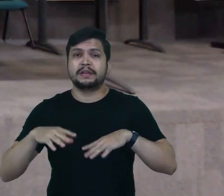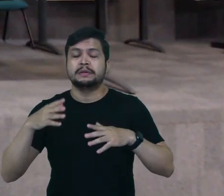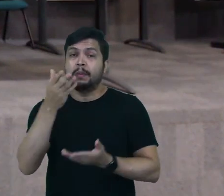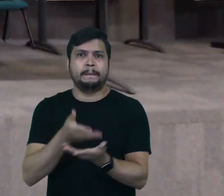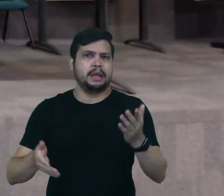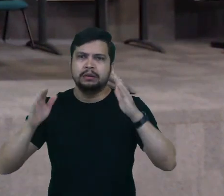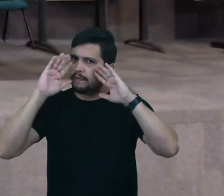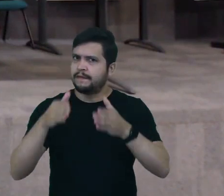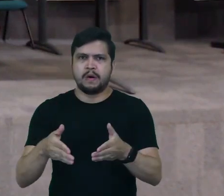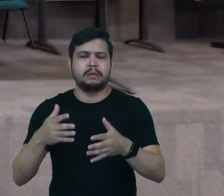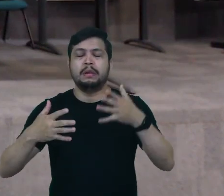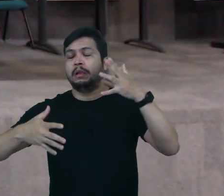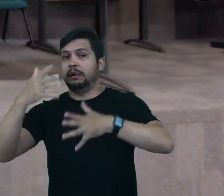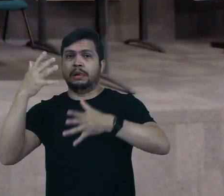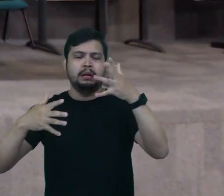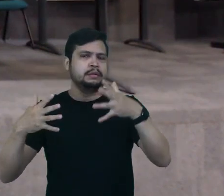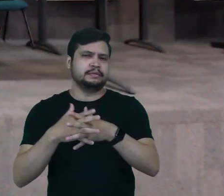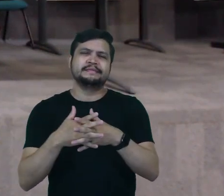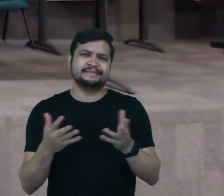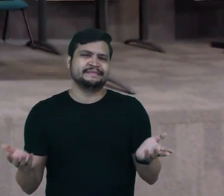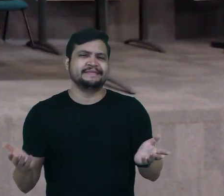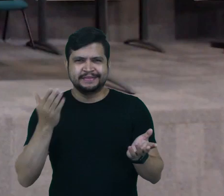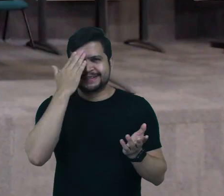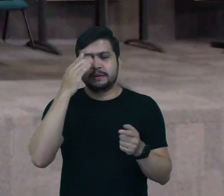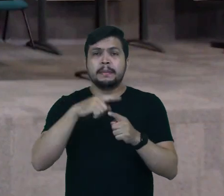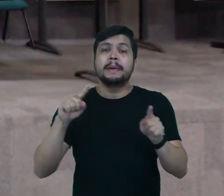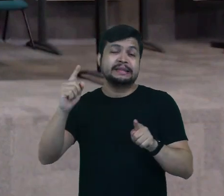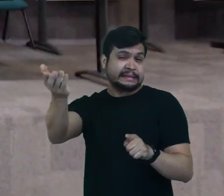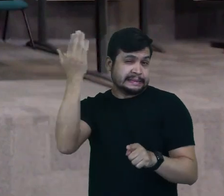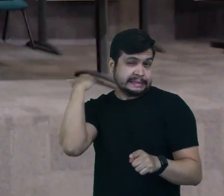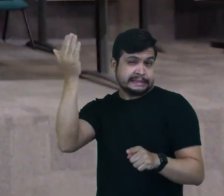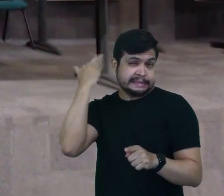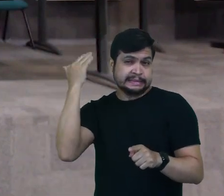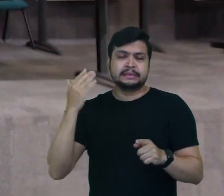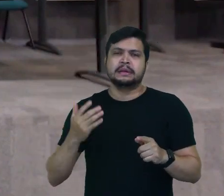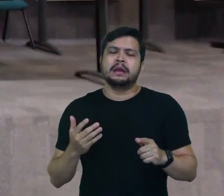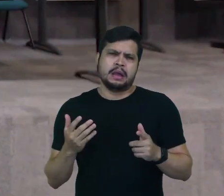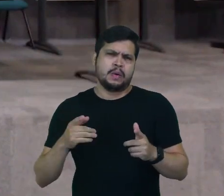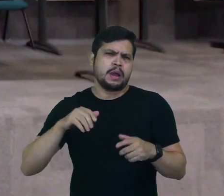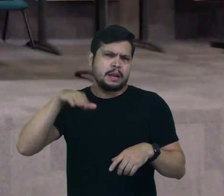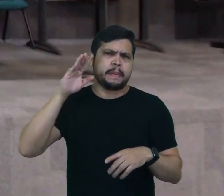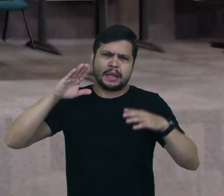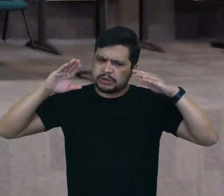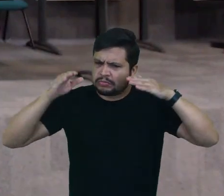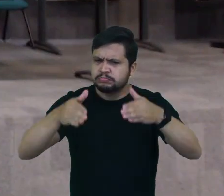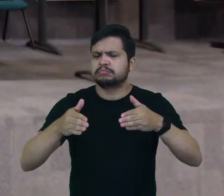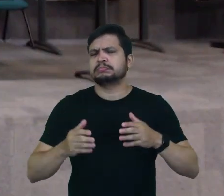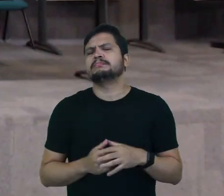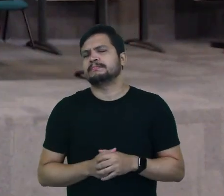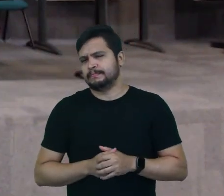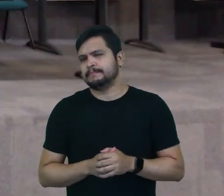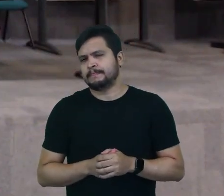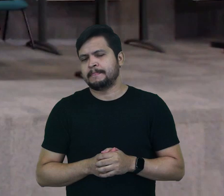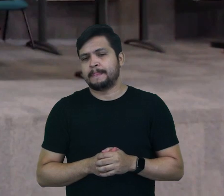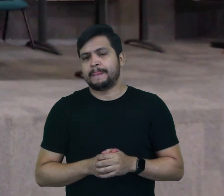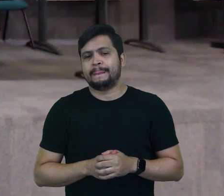eu perco o foco. Então, naquele tempo não faltou, porque eu tinha o foco, eu estudei a Forra de Cultura, e o que